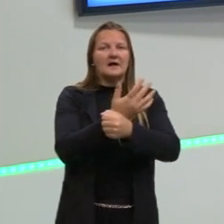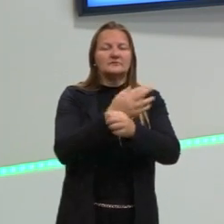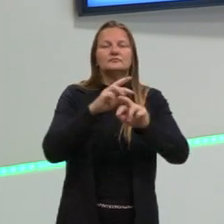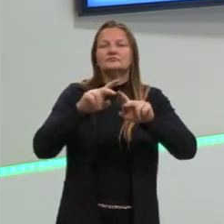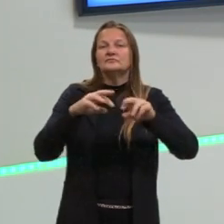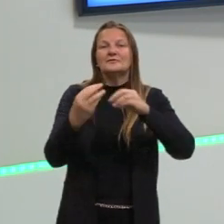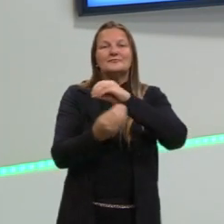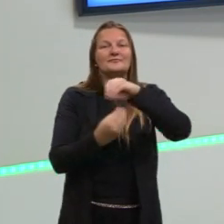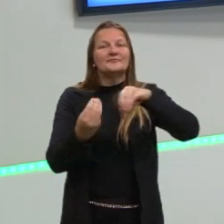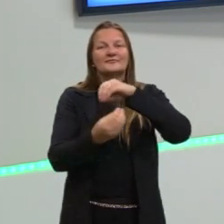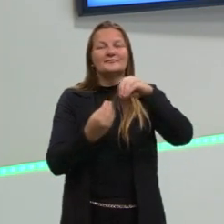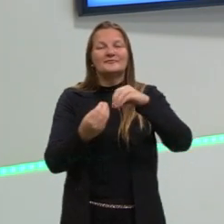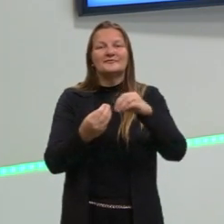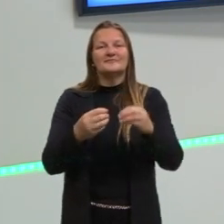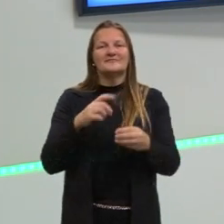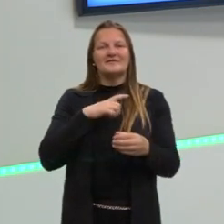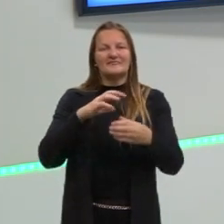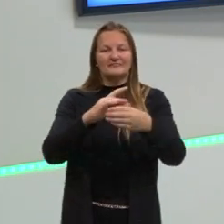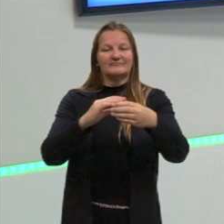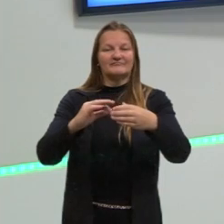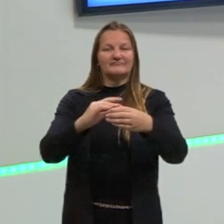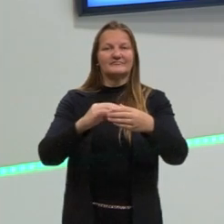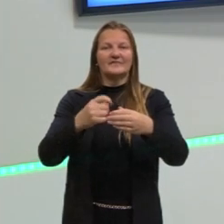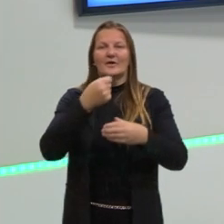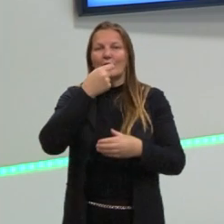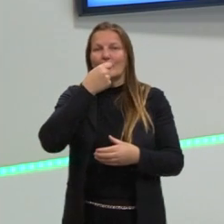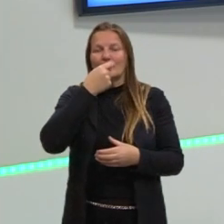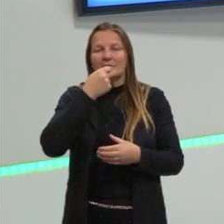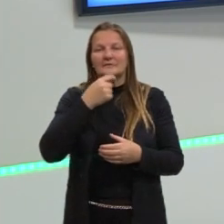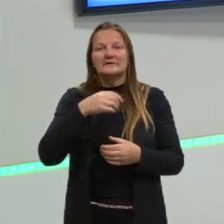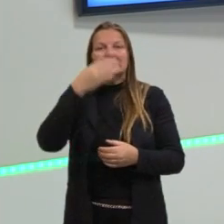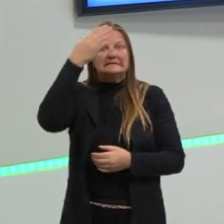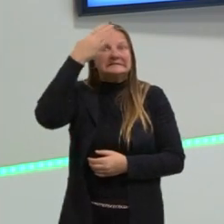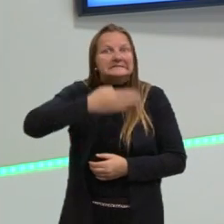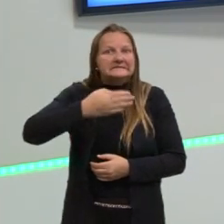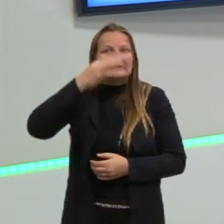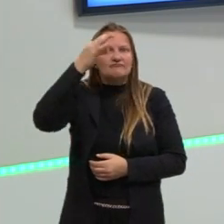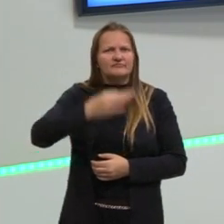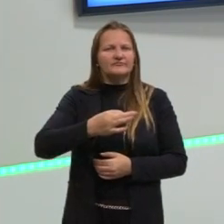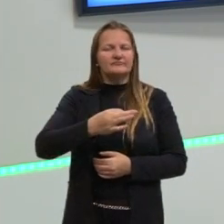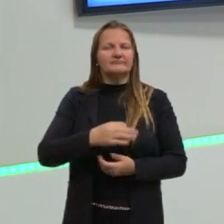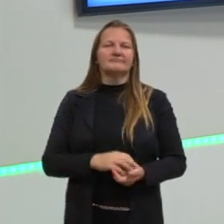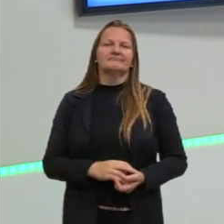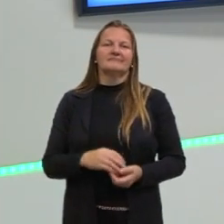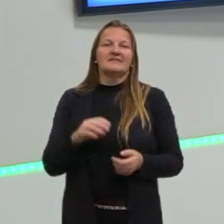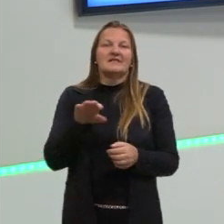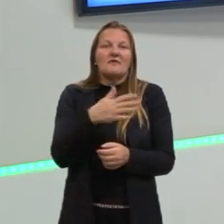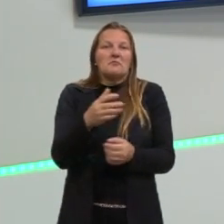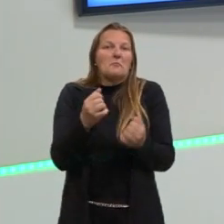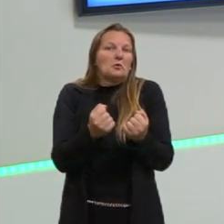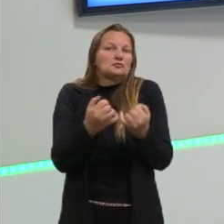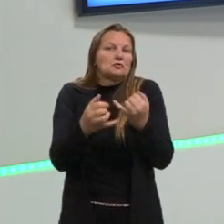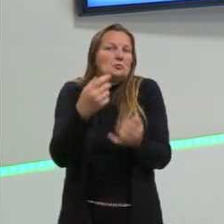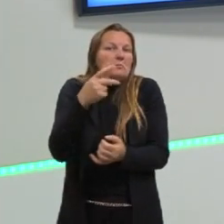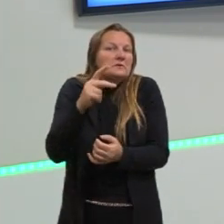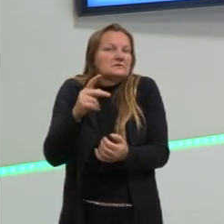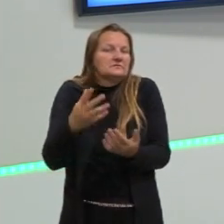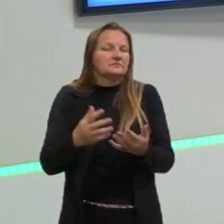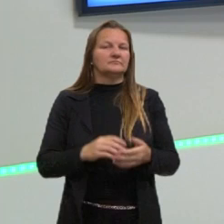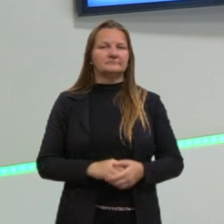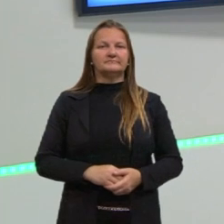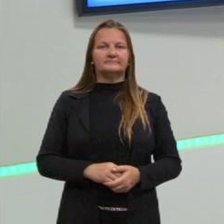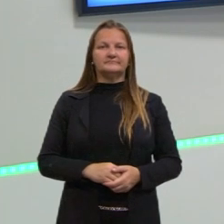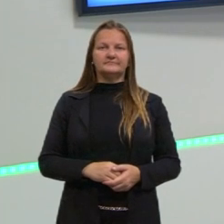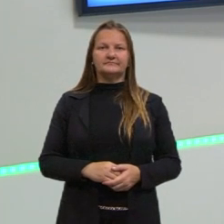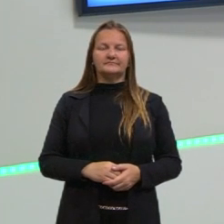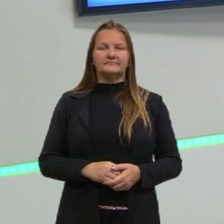compostos que a certifique a minha o meu comprimido então não necessariamente vai ser o ácido acético o ácido acetilsalicílico né E